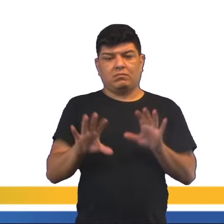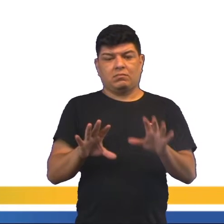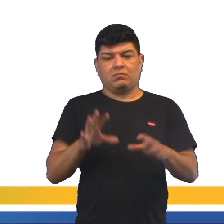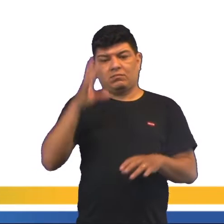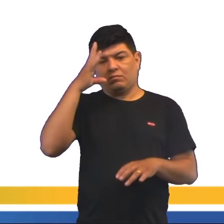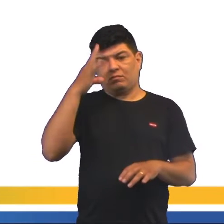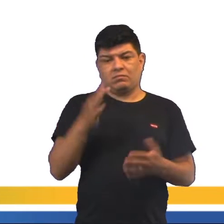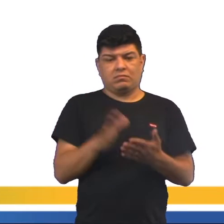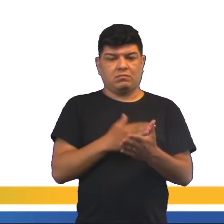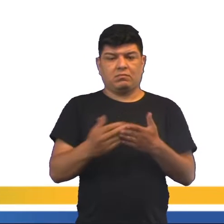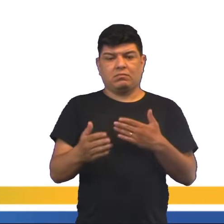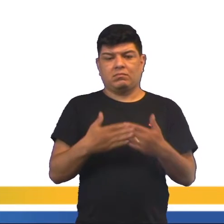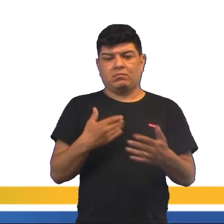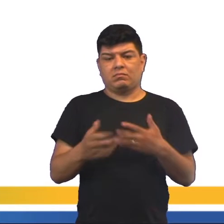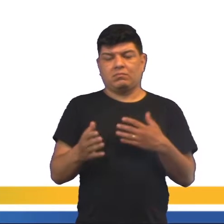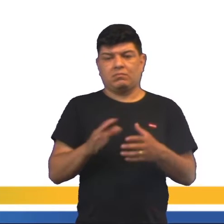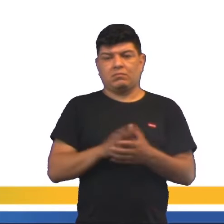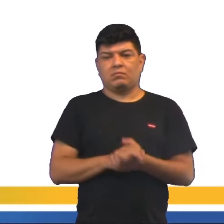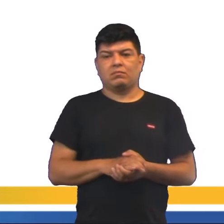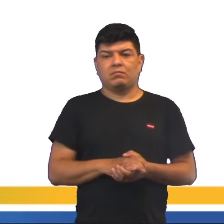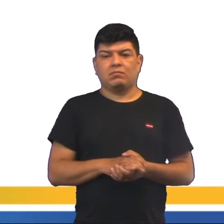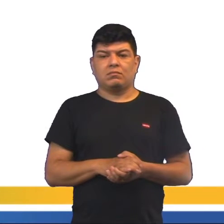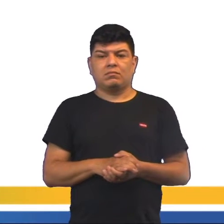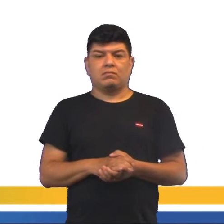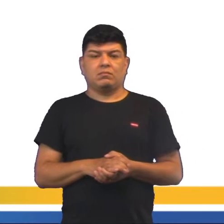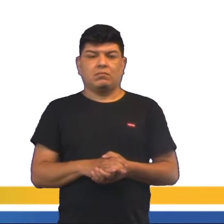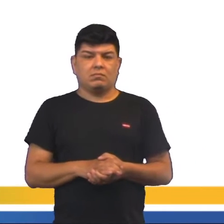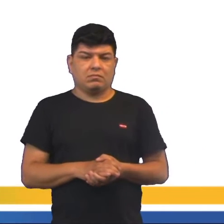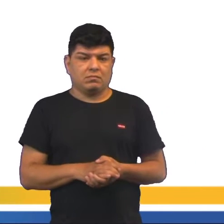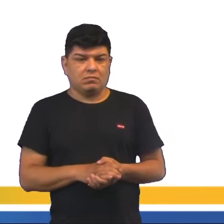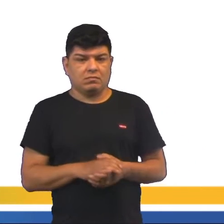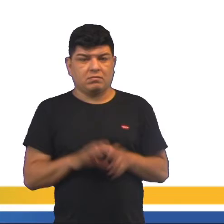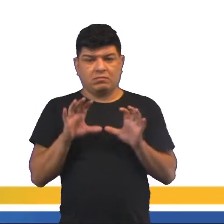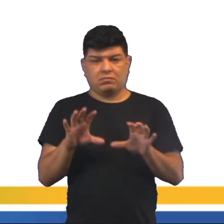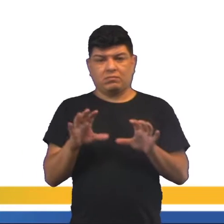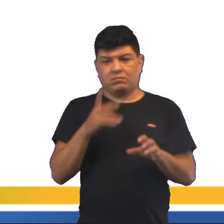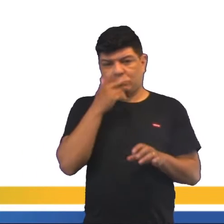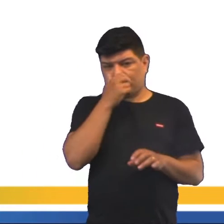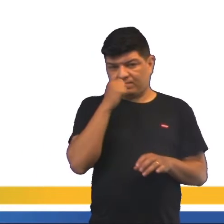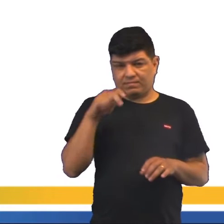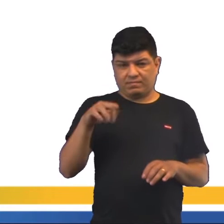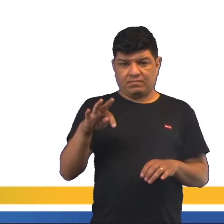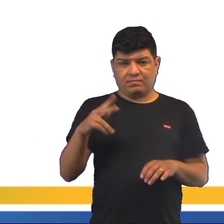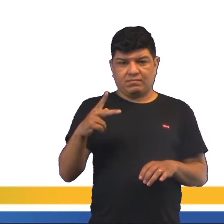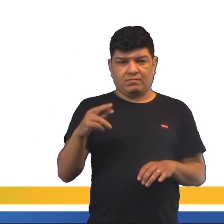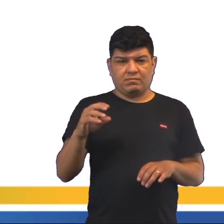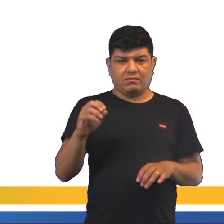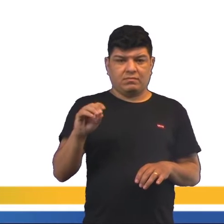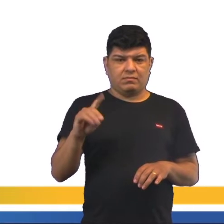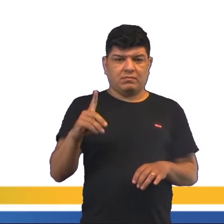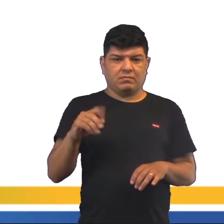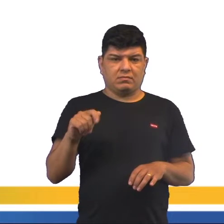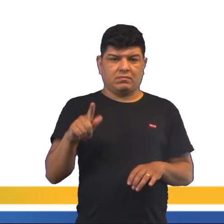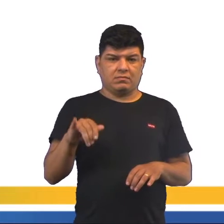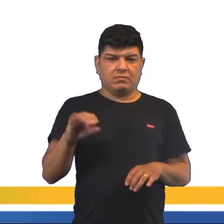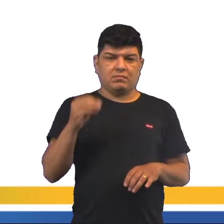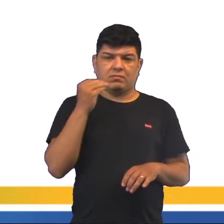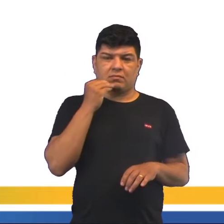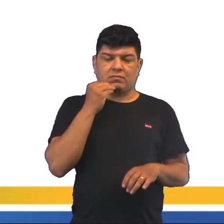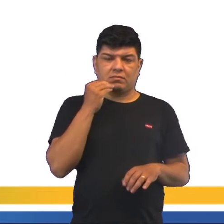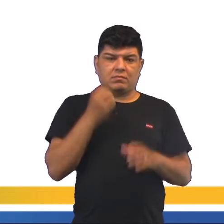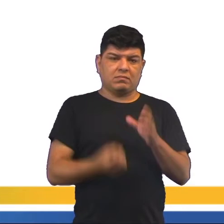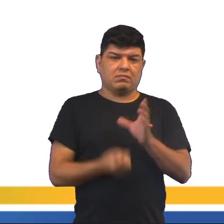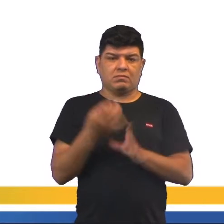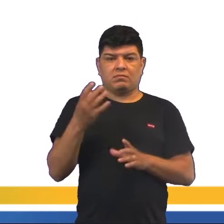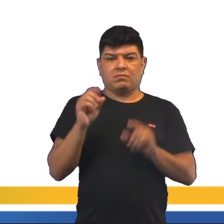para justificar qualquer tipo de ação autoritária. Nesse sentido, a antropologia surgiu com a tentativa de